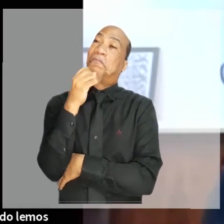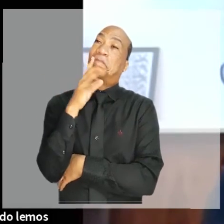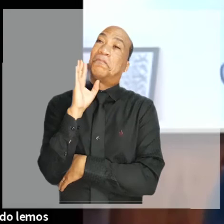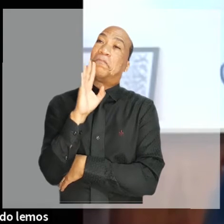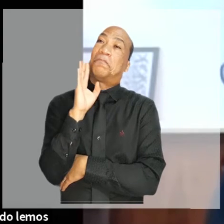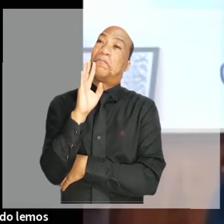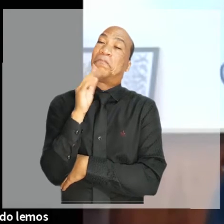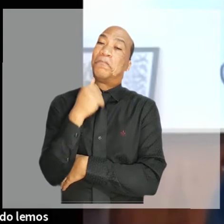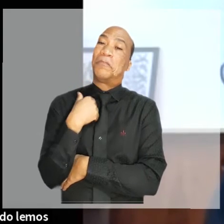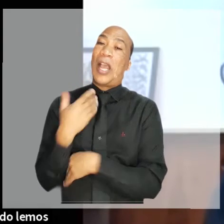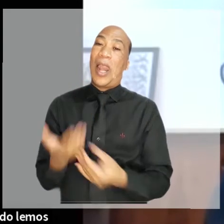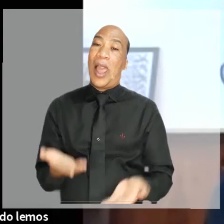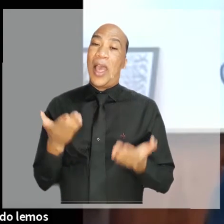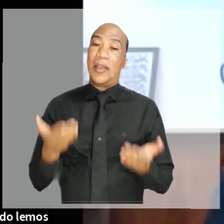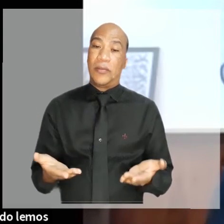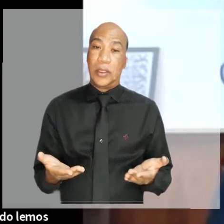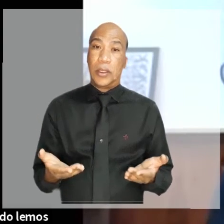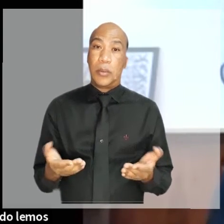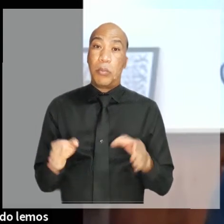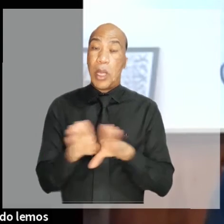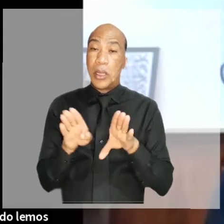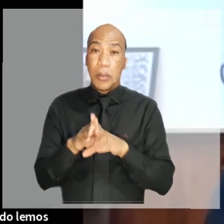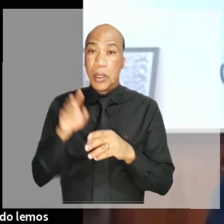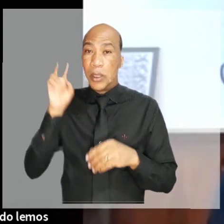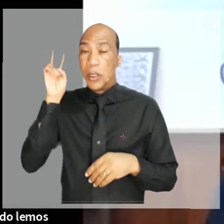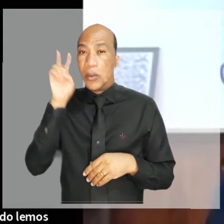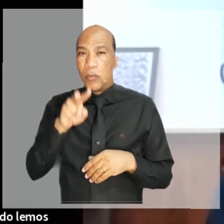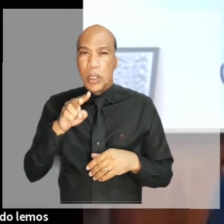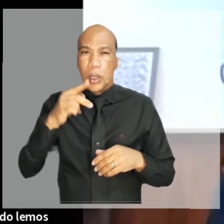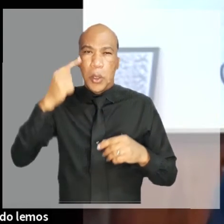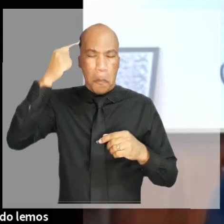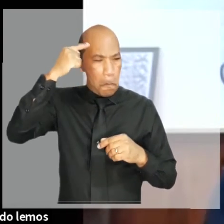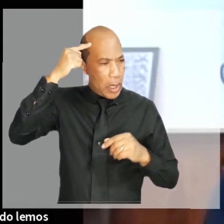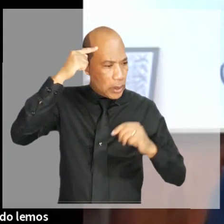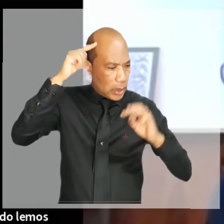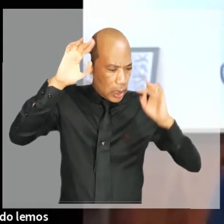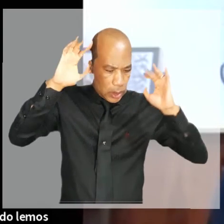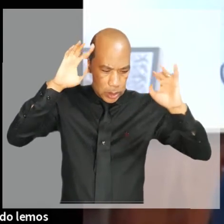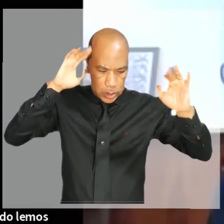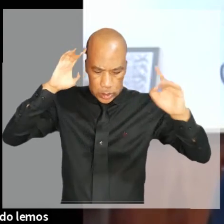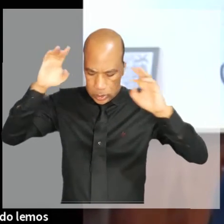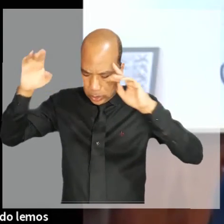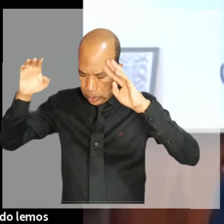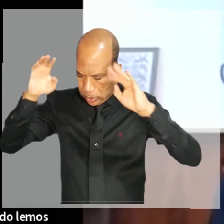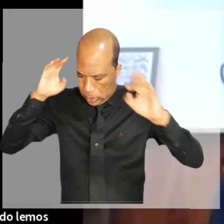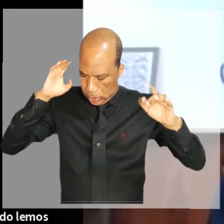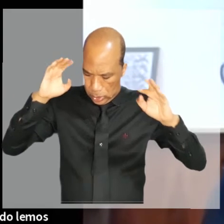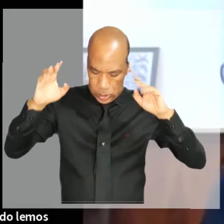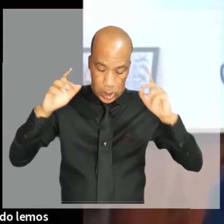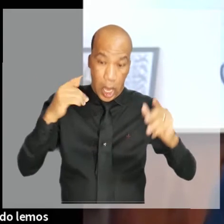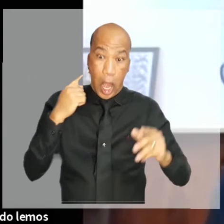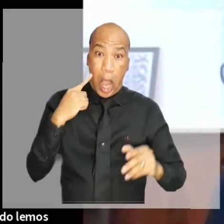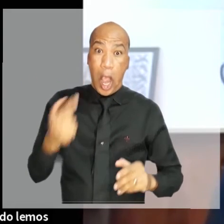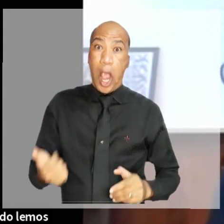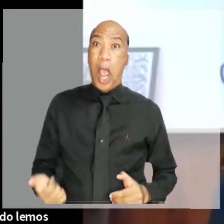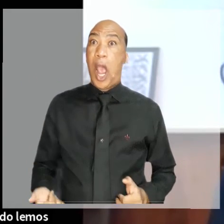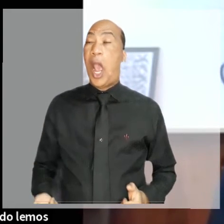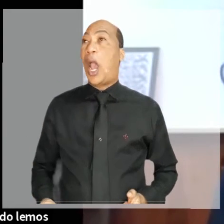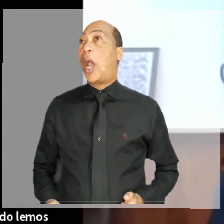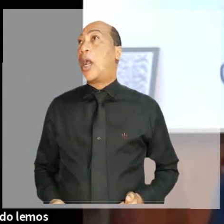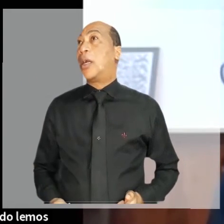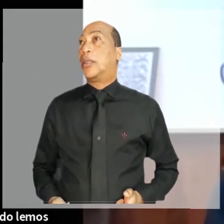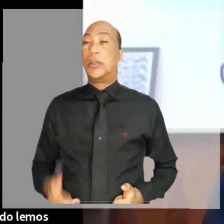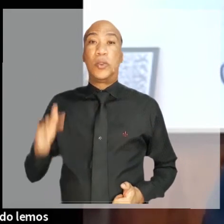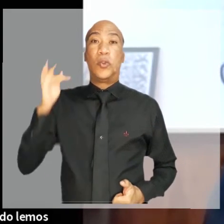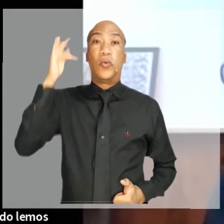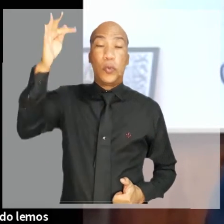temporada nova, a gente vai falar do futuro da educação, futuro do trabalho, futuro do governo, futuro da